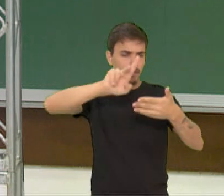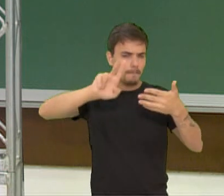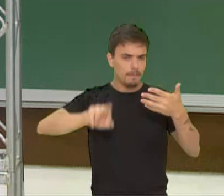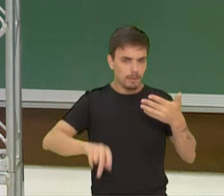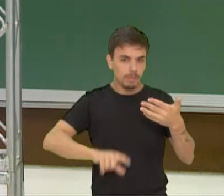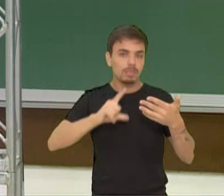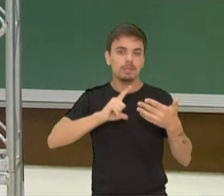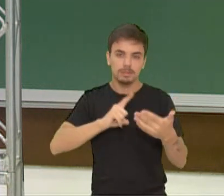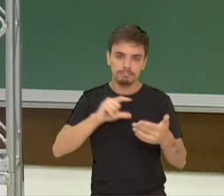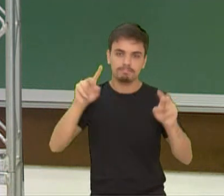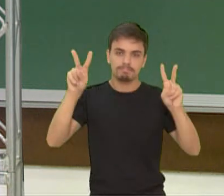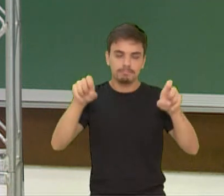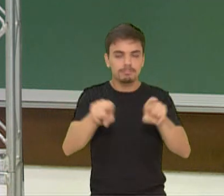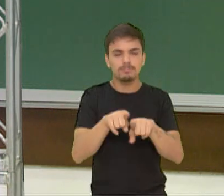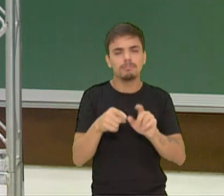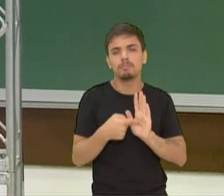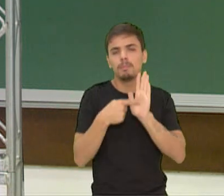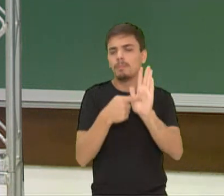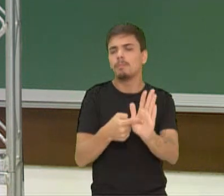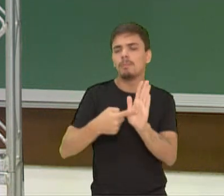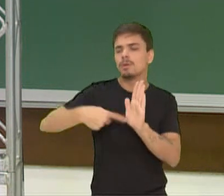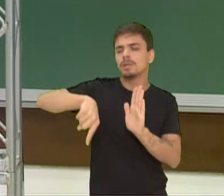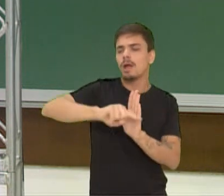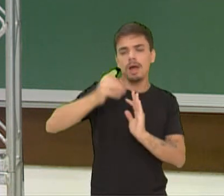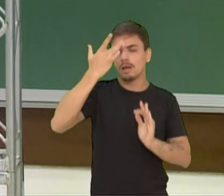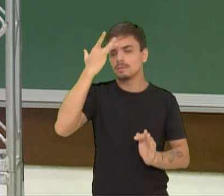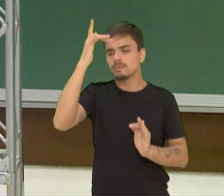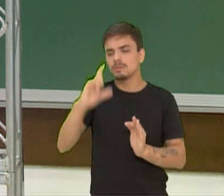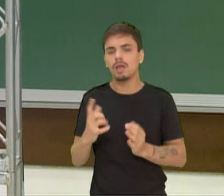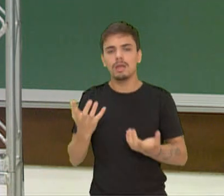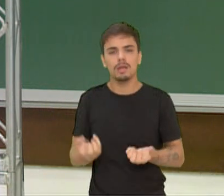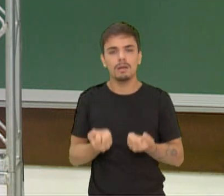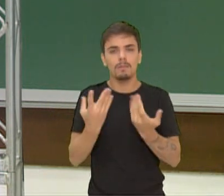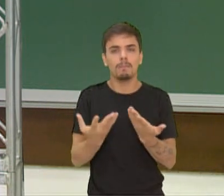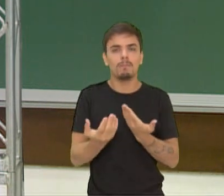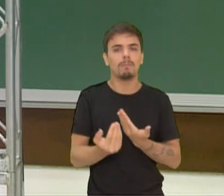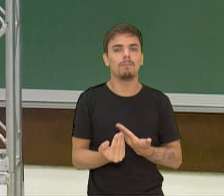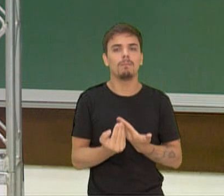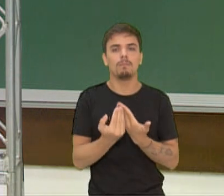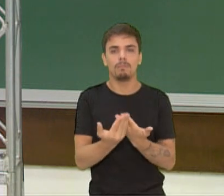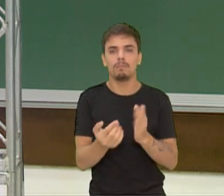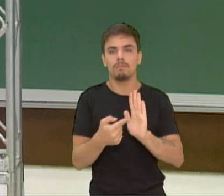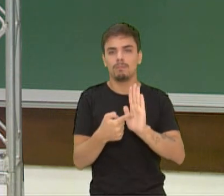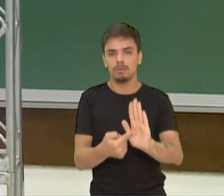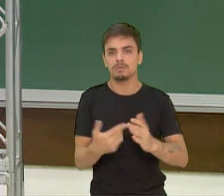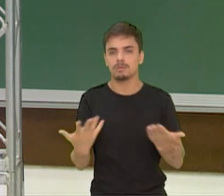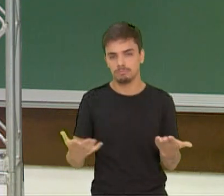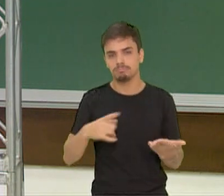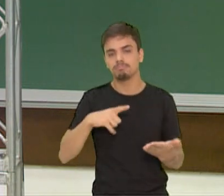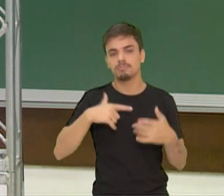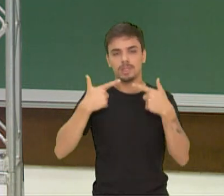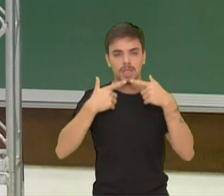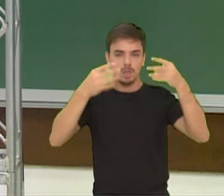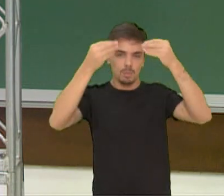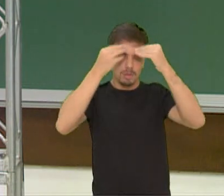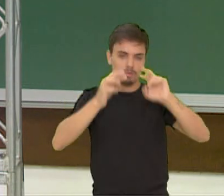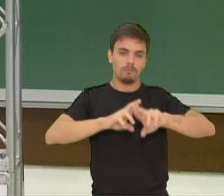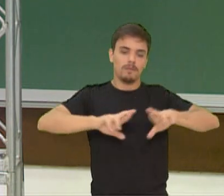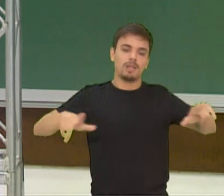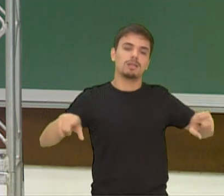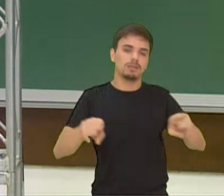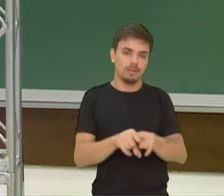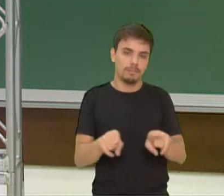pessoal? E para quem que eu quero passar essa reportagem, né? Então, há todo um linguajar